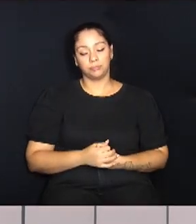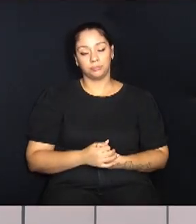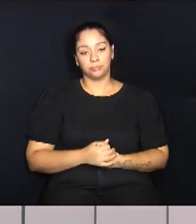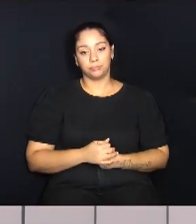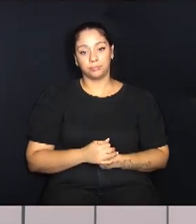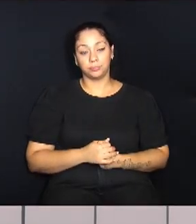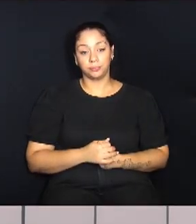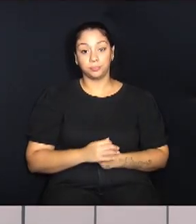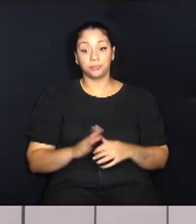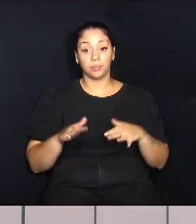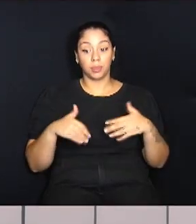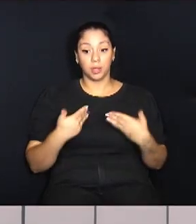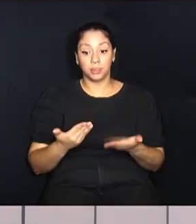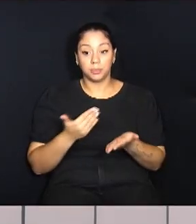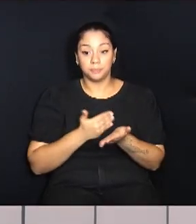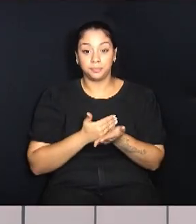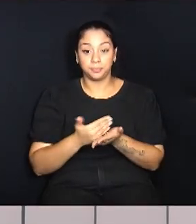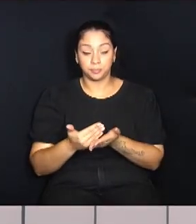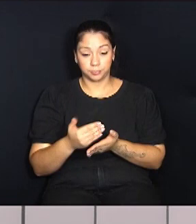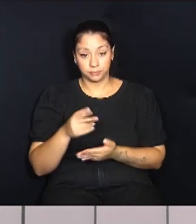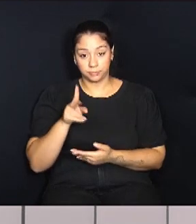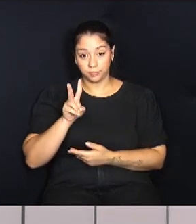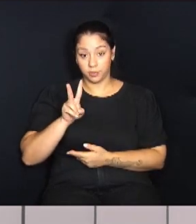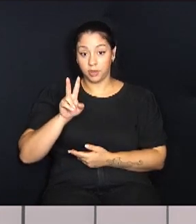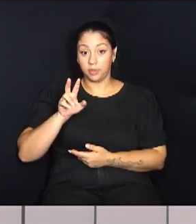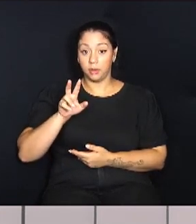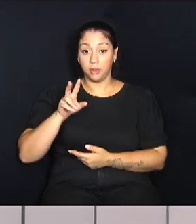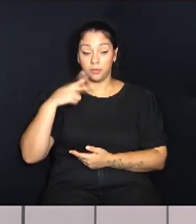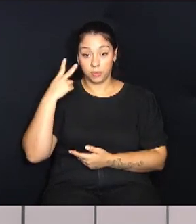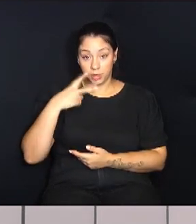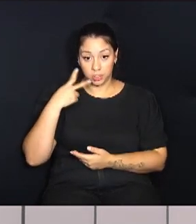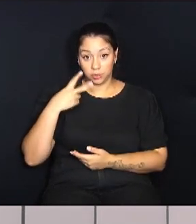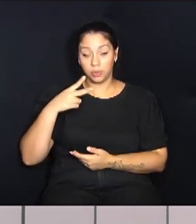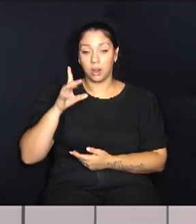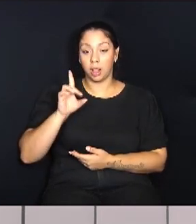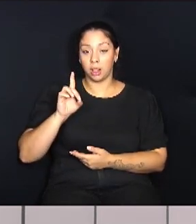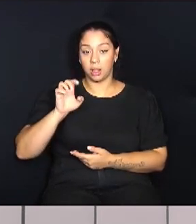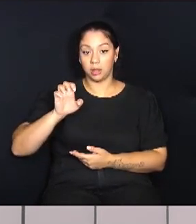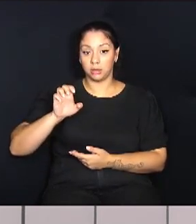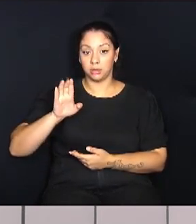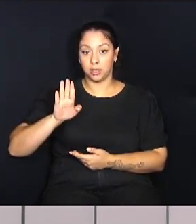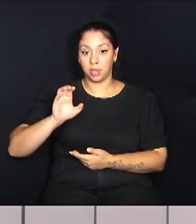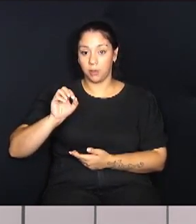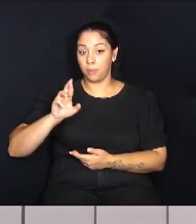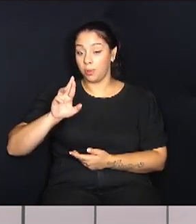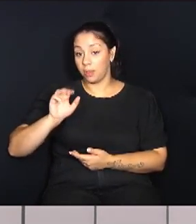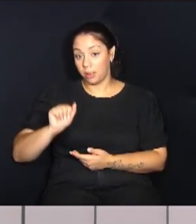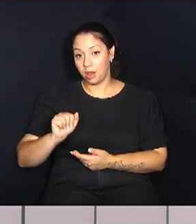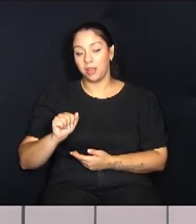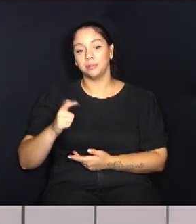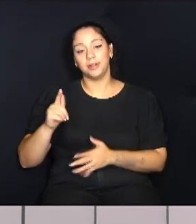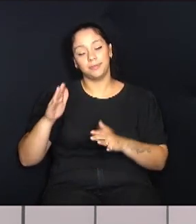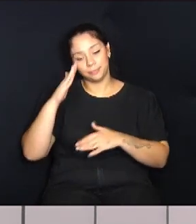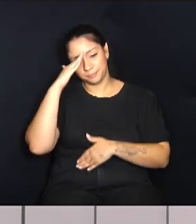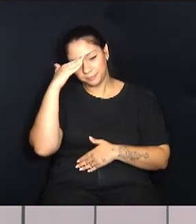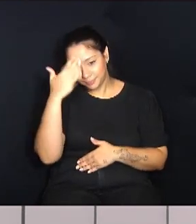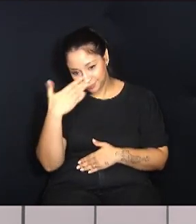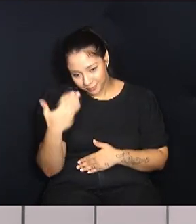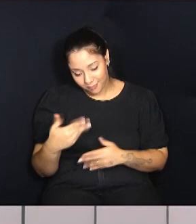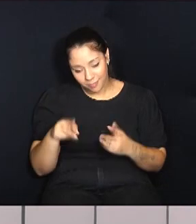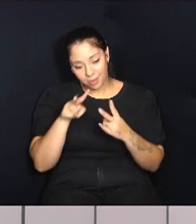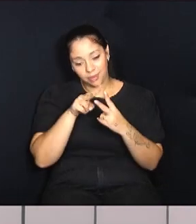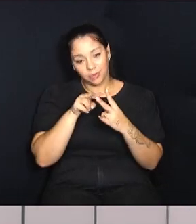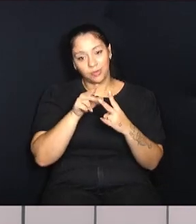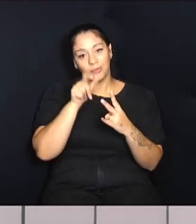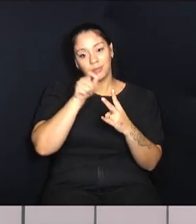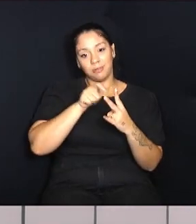E por iniciativa da vereadora Débora Palermo, a Câmara Municipal homenageou 2 mulheres que se destacaram